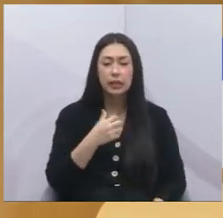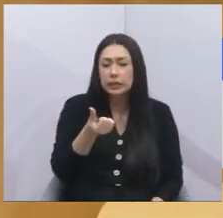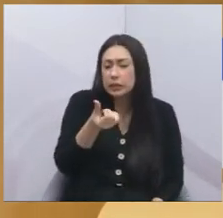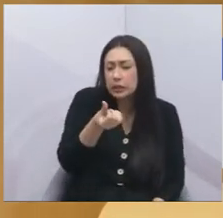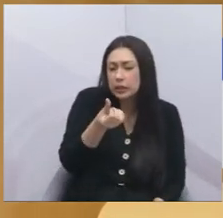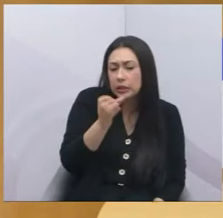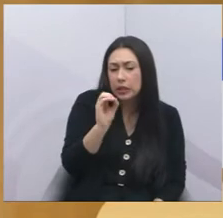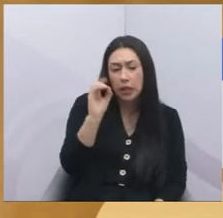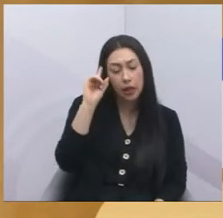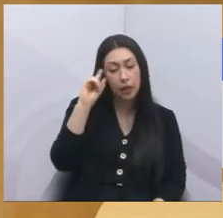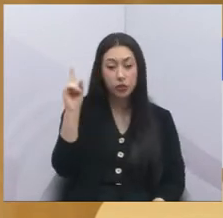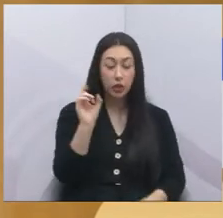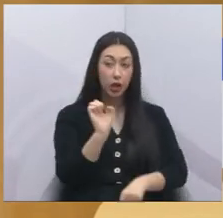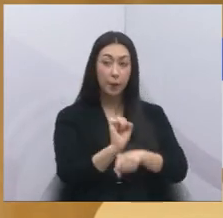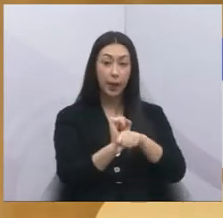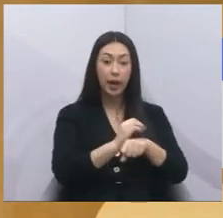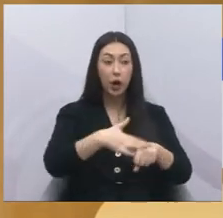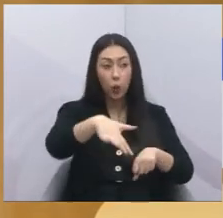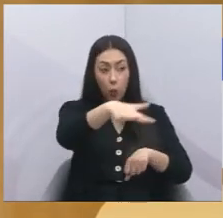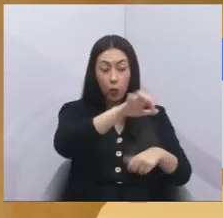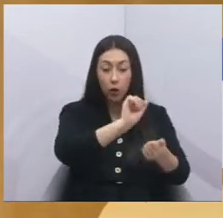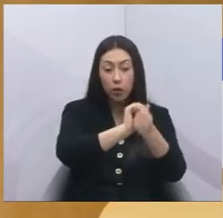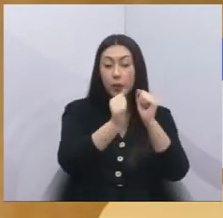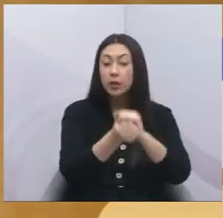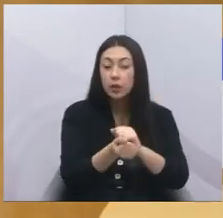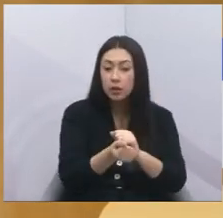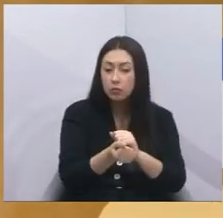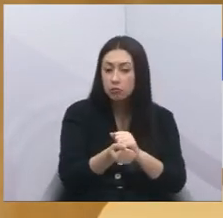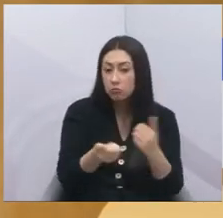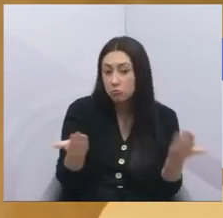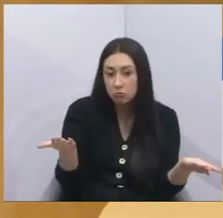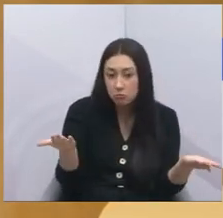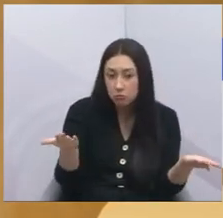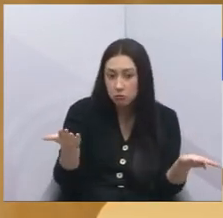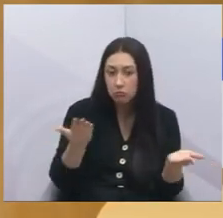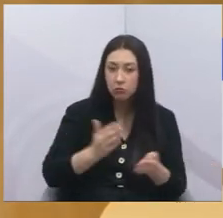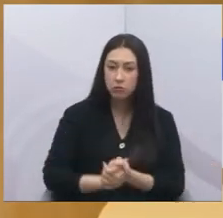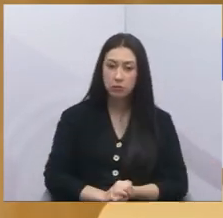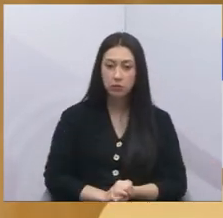para as adegas se adequarem?